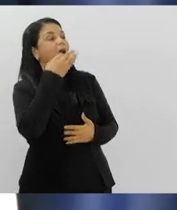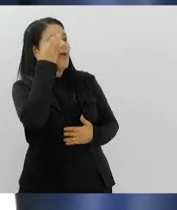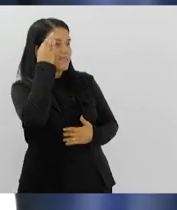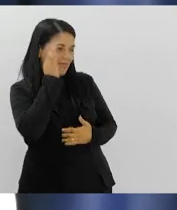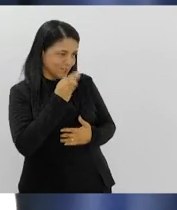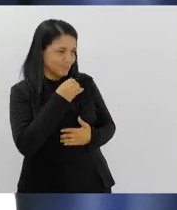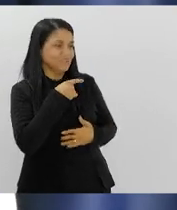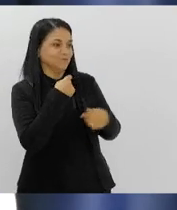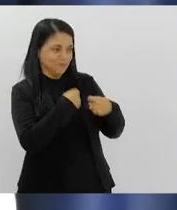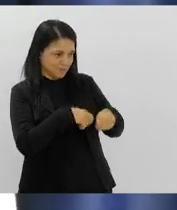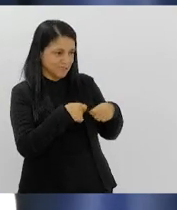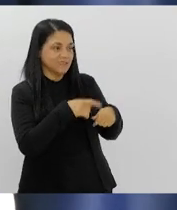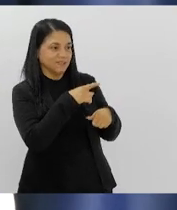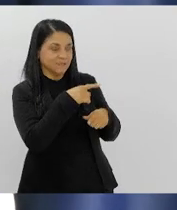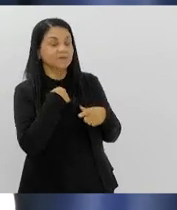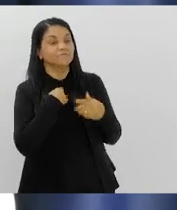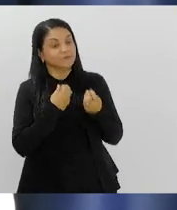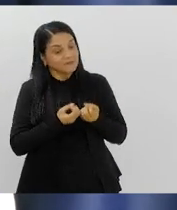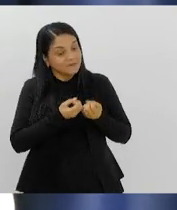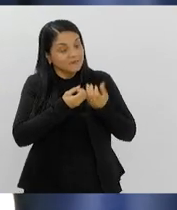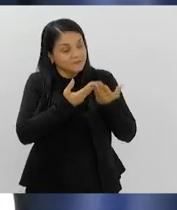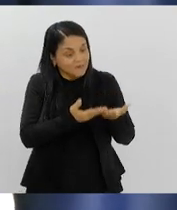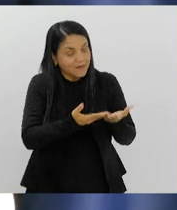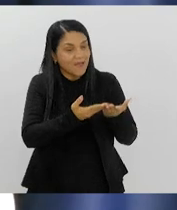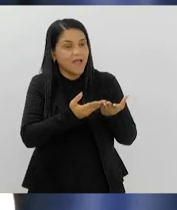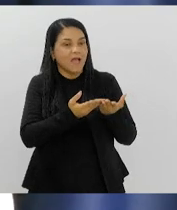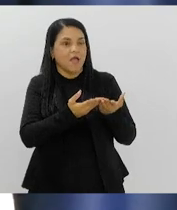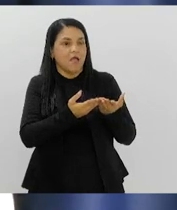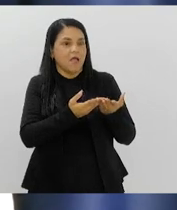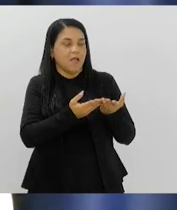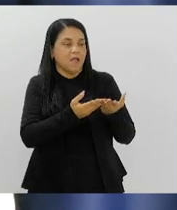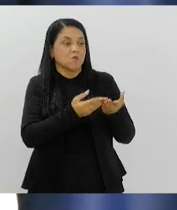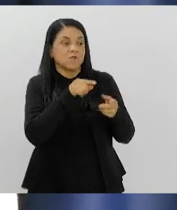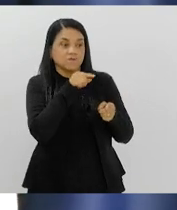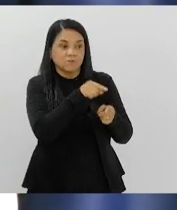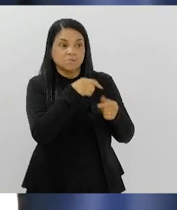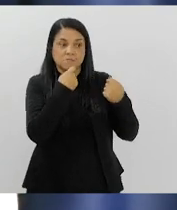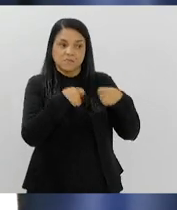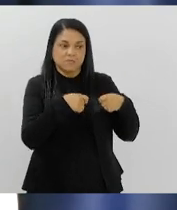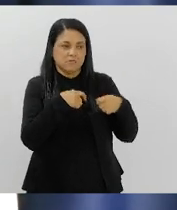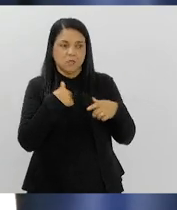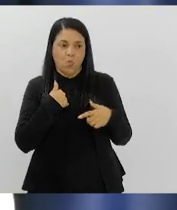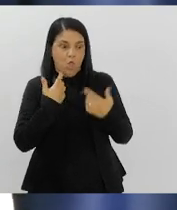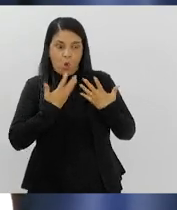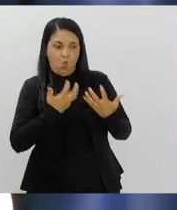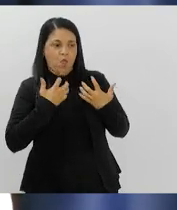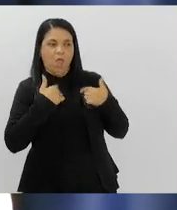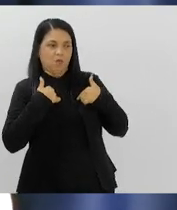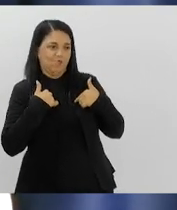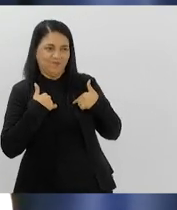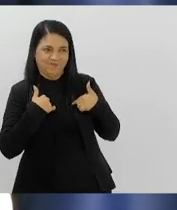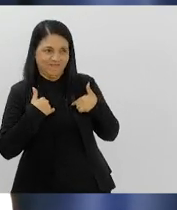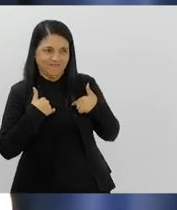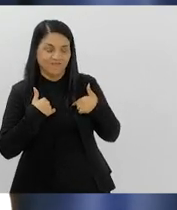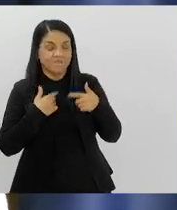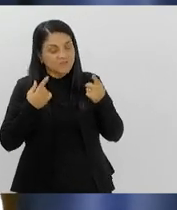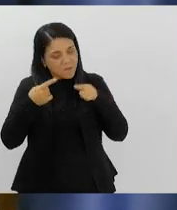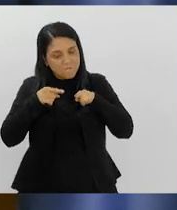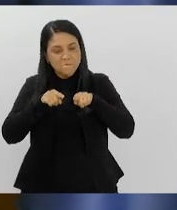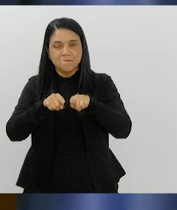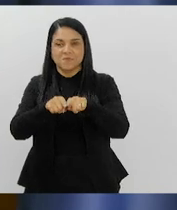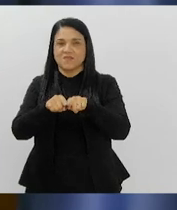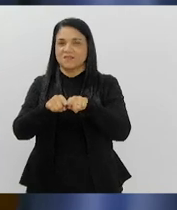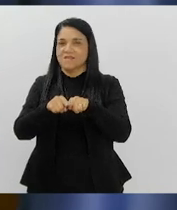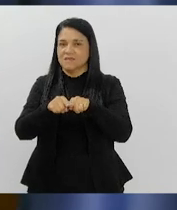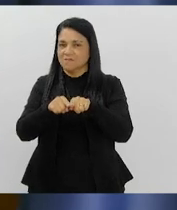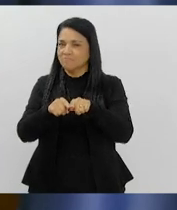Quer dizer, eu vou entregar aquilo que você precisa e não o que eu quero entregar para você. Então, para nós, pessoal, tem sido uma parceria muito vibrante,